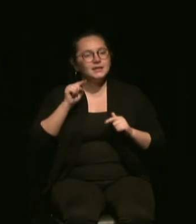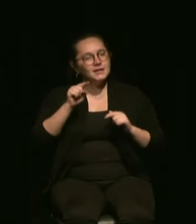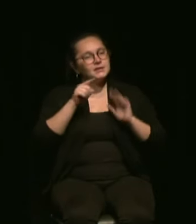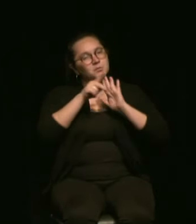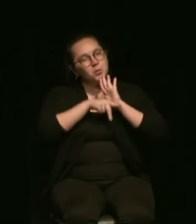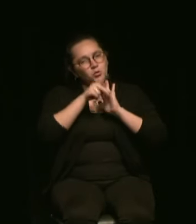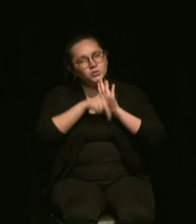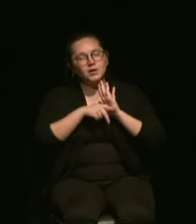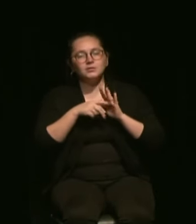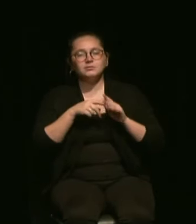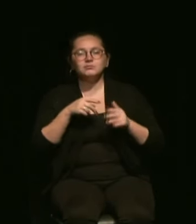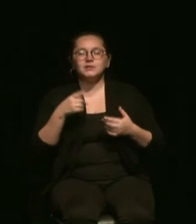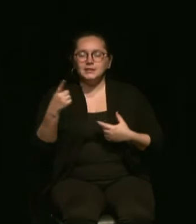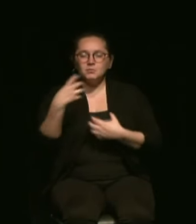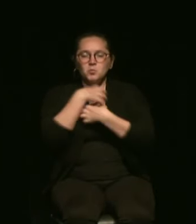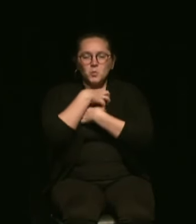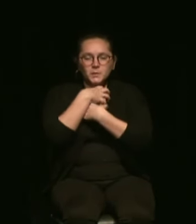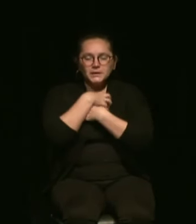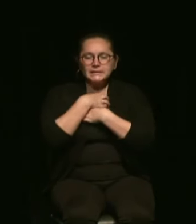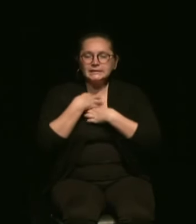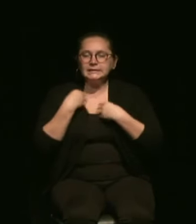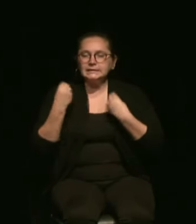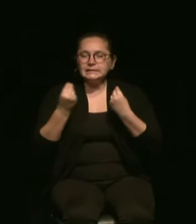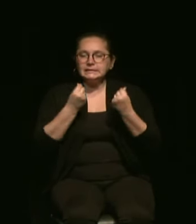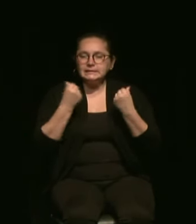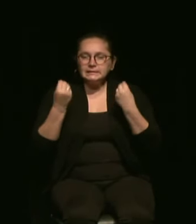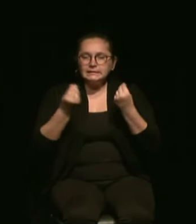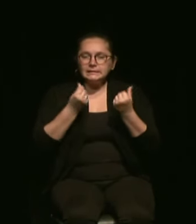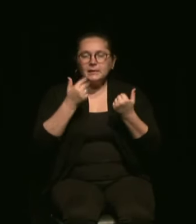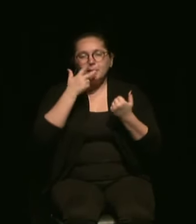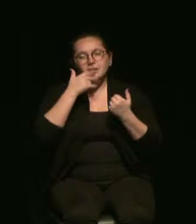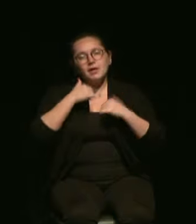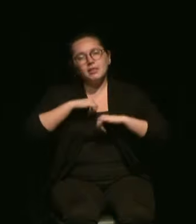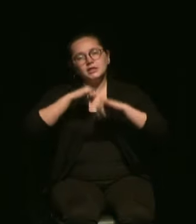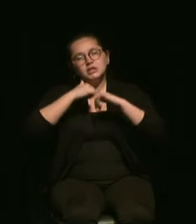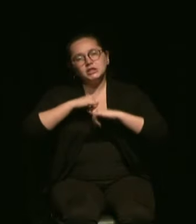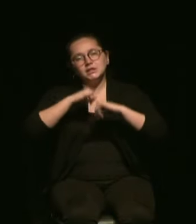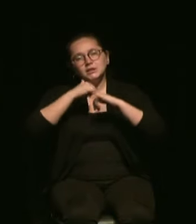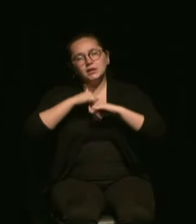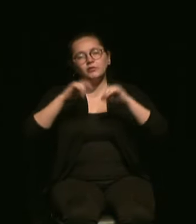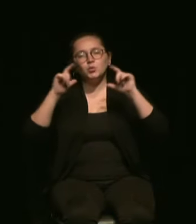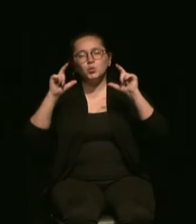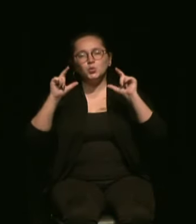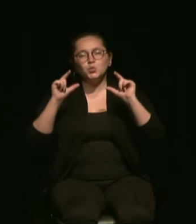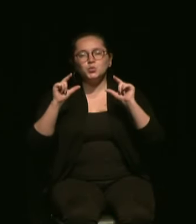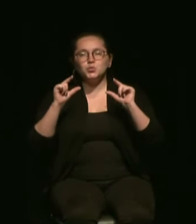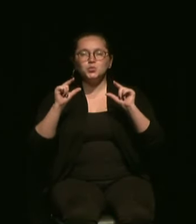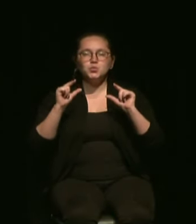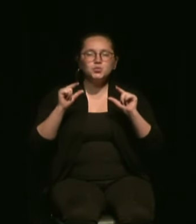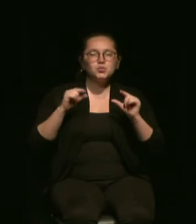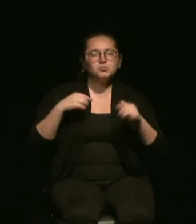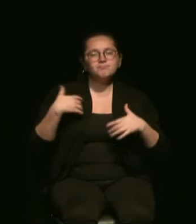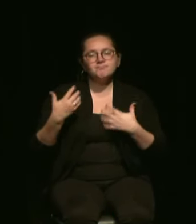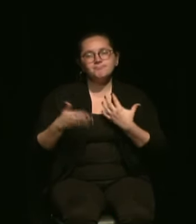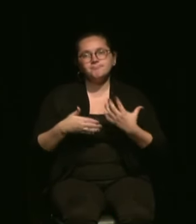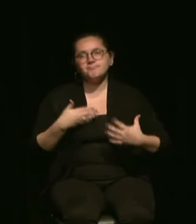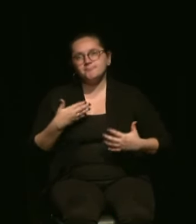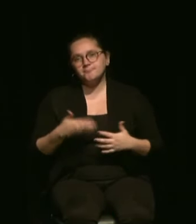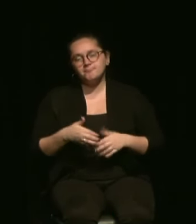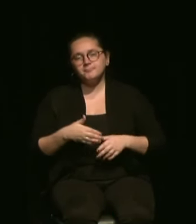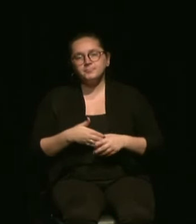naquele momento em que ele estava sem, enfim, com as energias criativas dele meio que